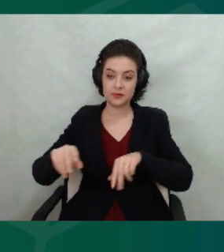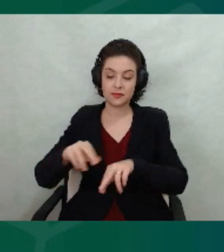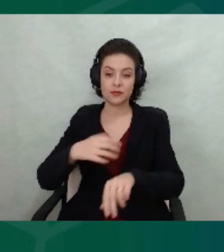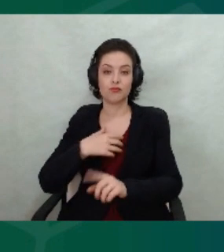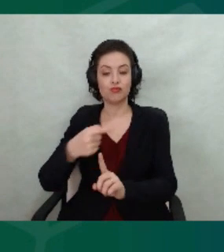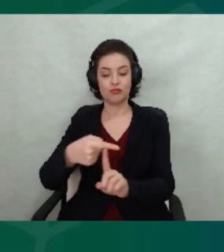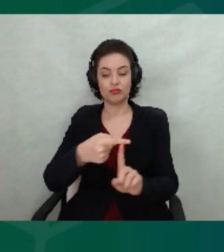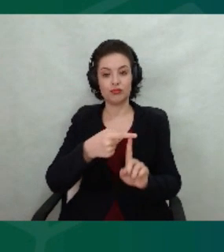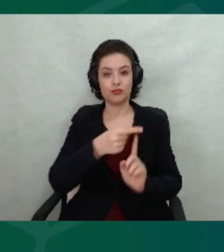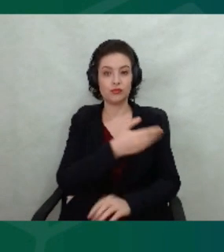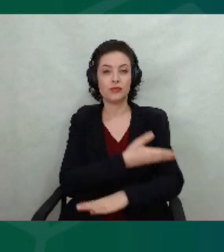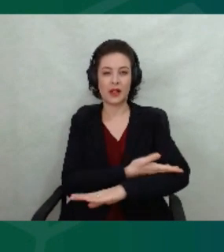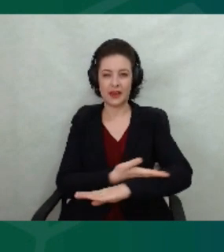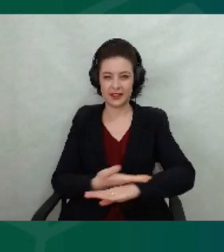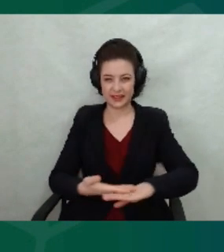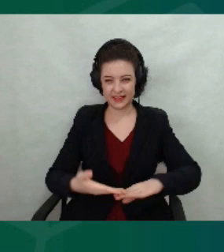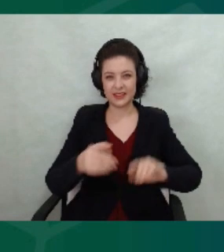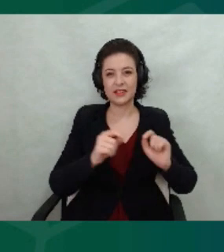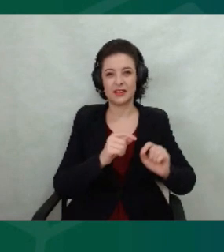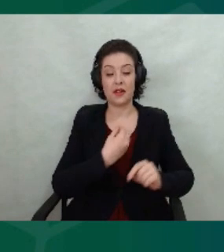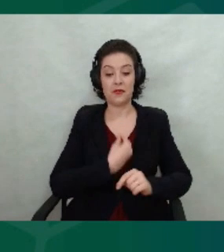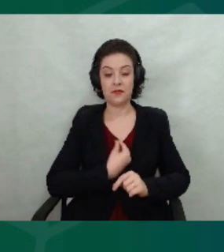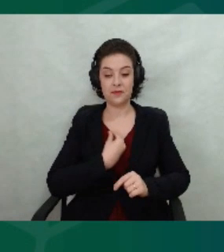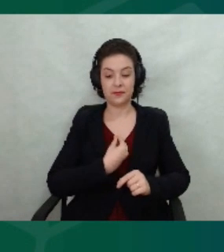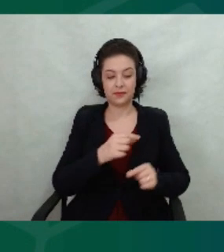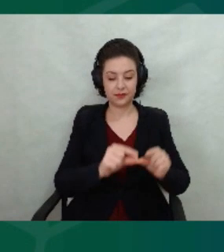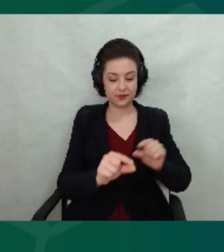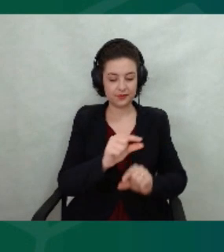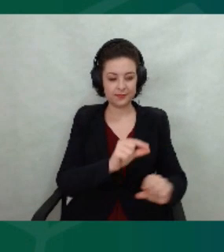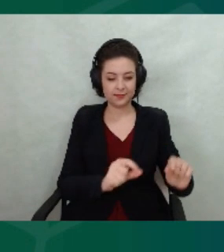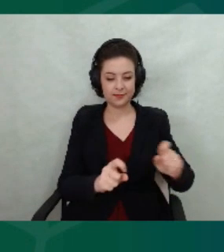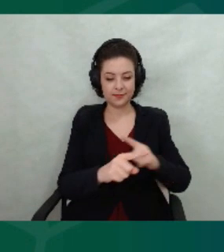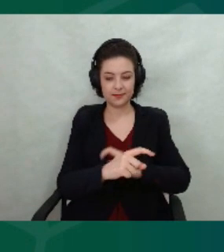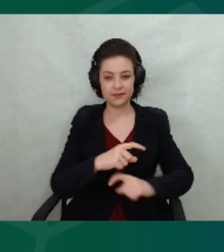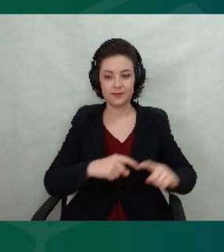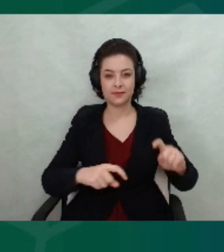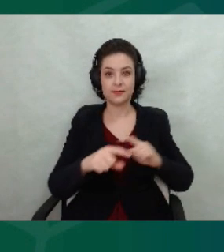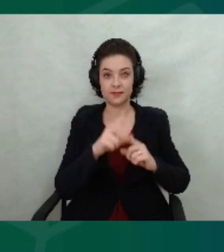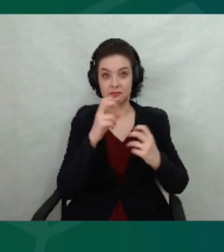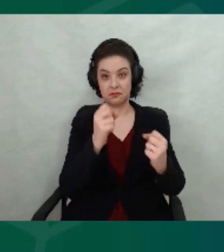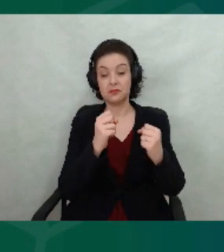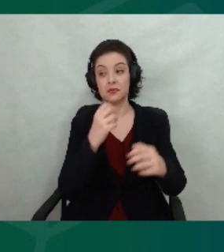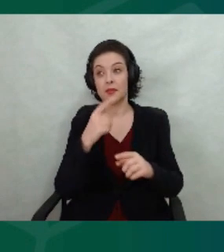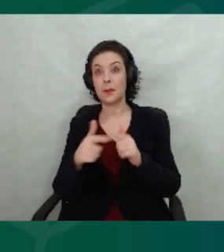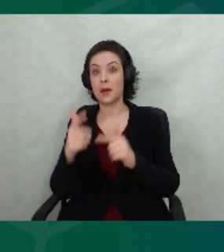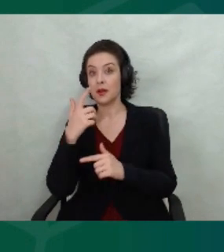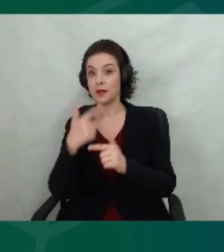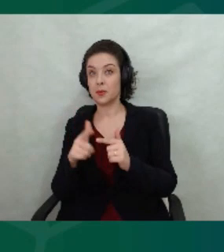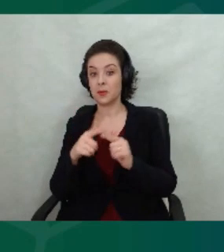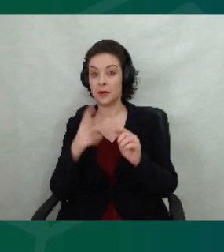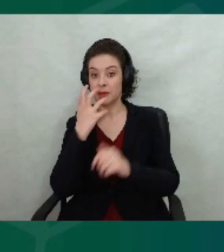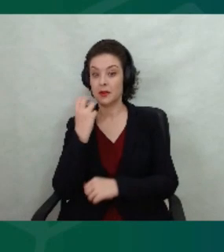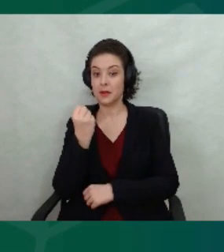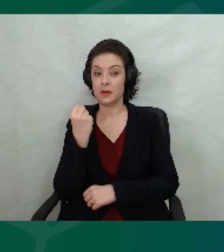tradicional são vacinas vivas atenuadas, mas aí tem um certo problema, porque você começa a lidar com vírus